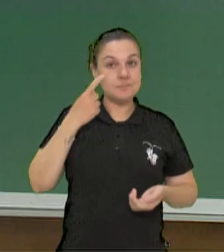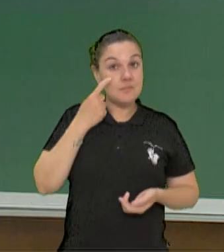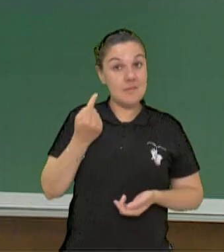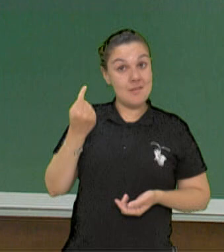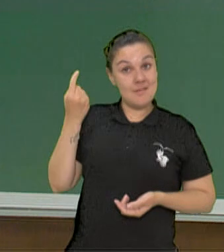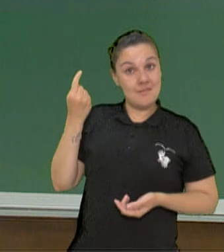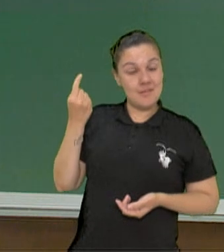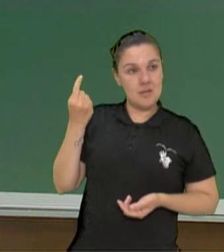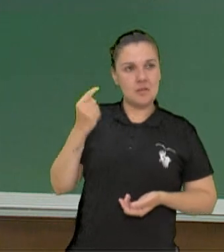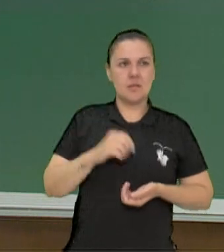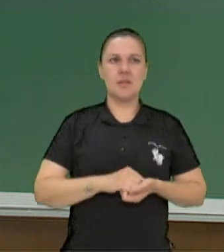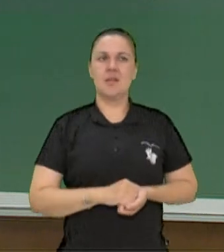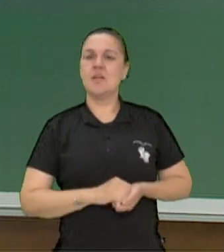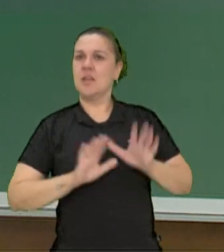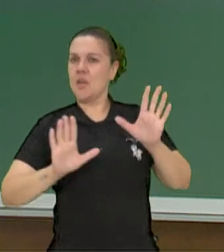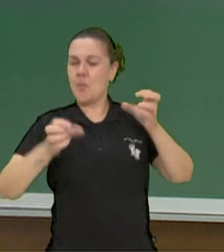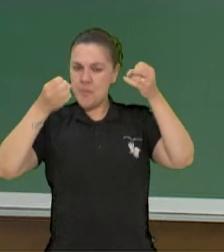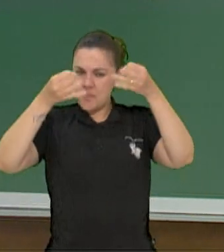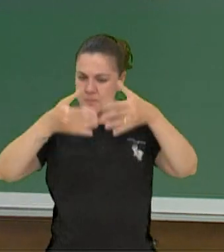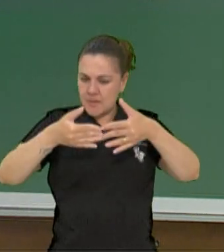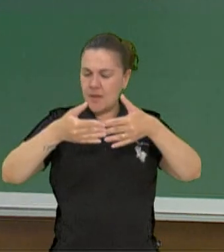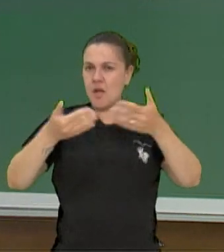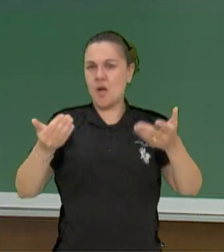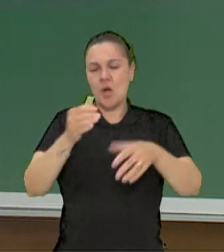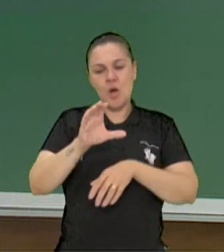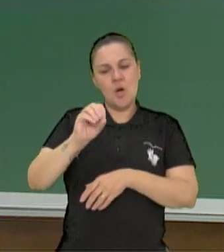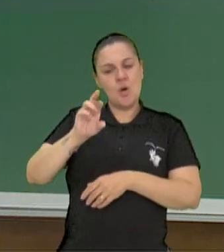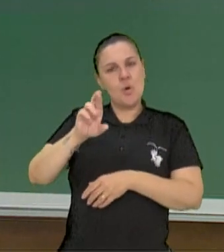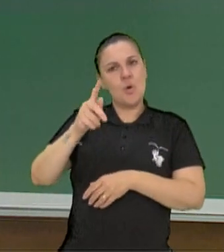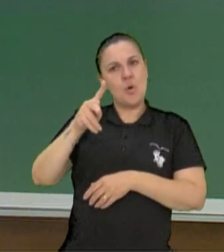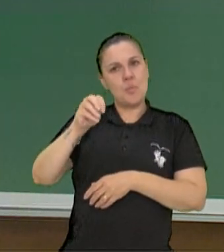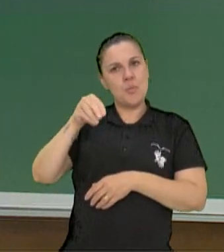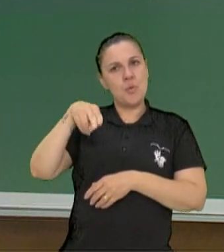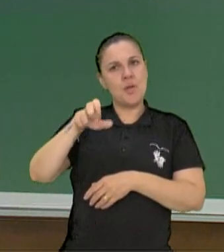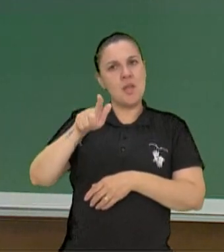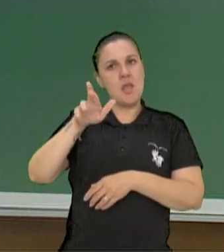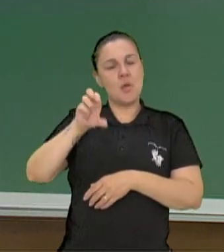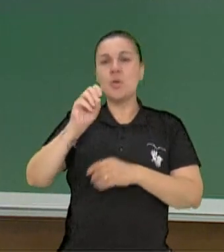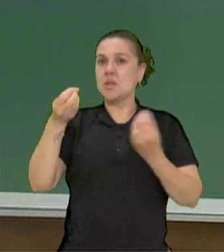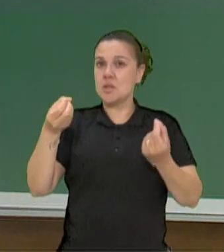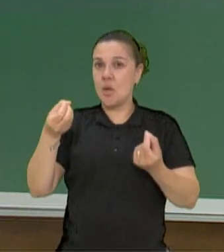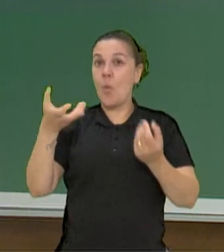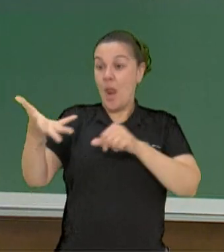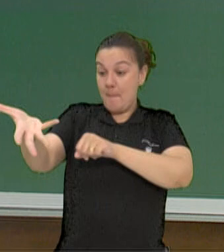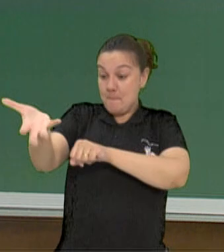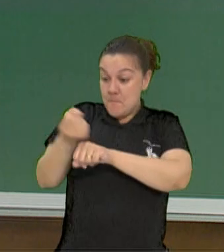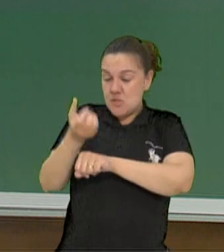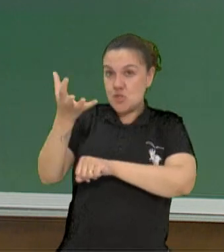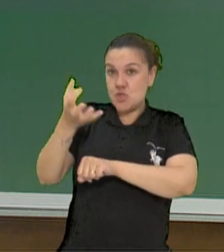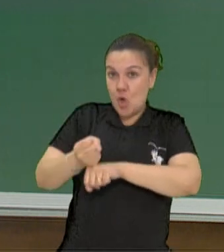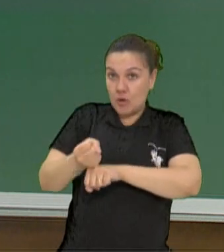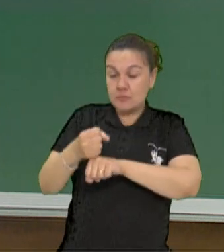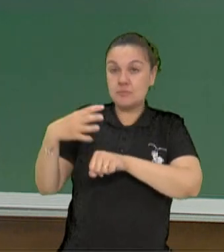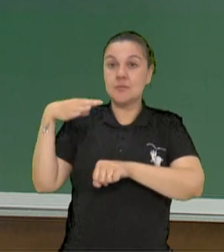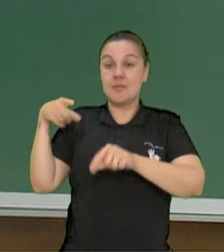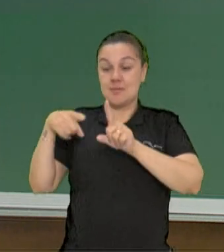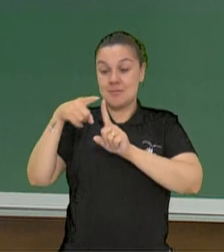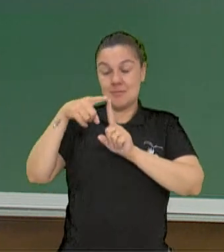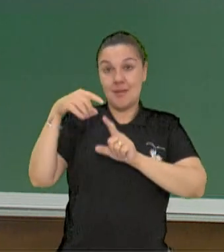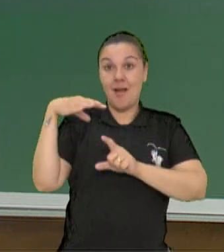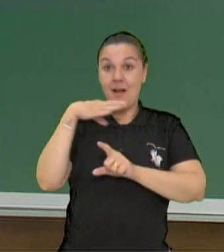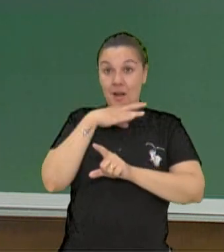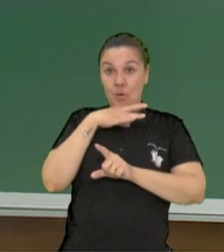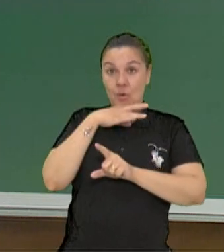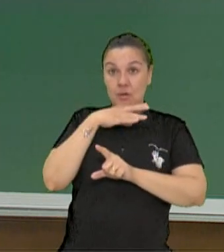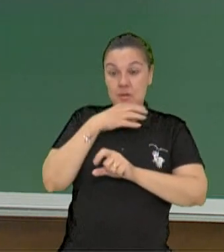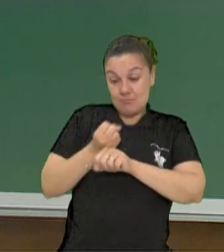Então vamos lá, pessoal. É definição de corpo negro, né? Um corpo que absorve bem a radiação e emite bem a radiação. Pessoal, e